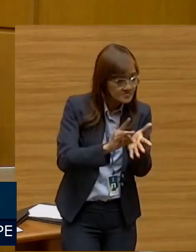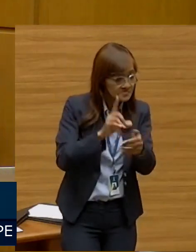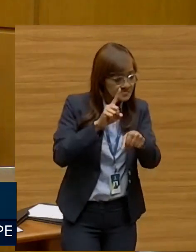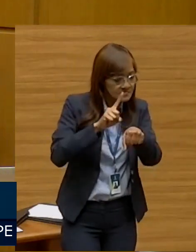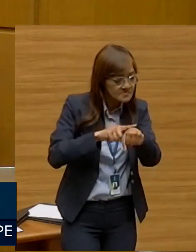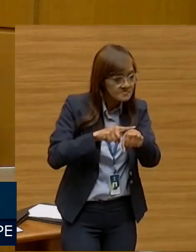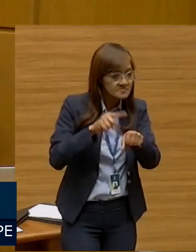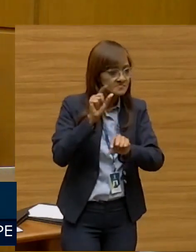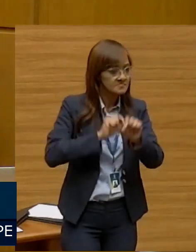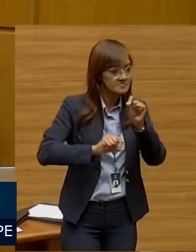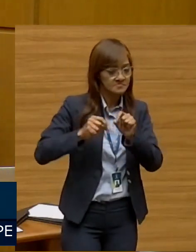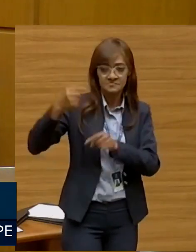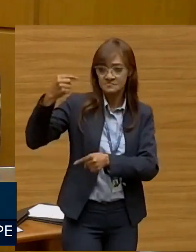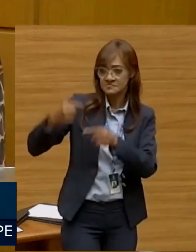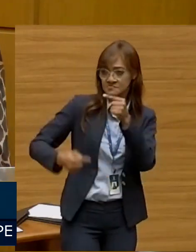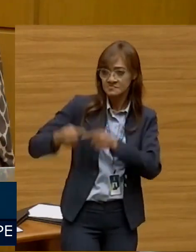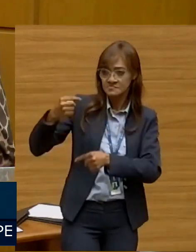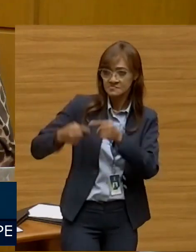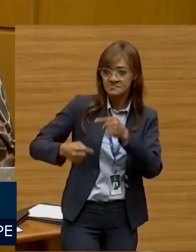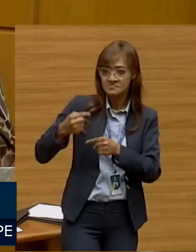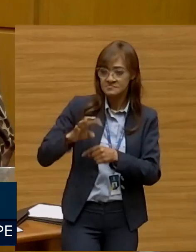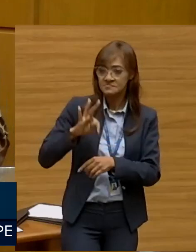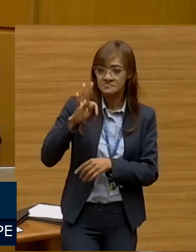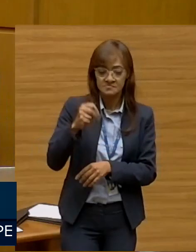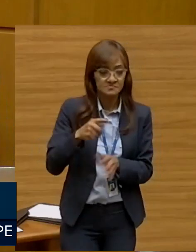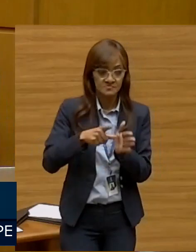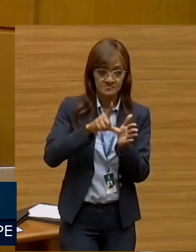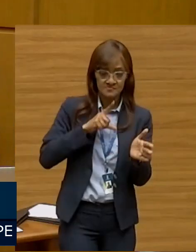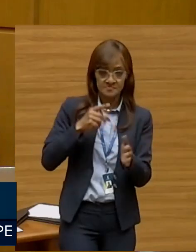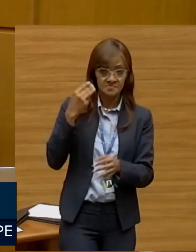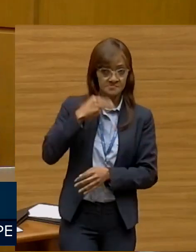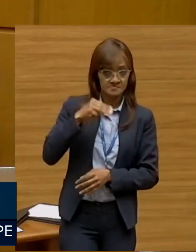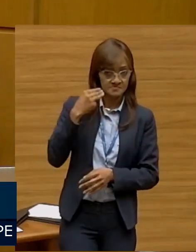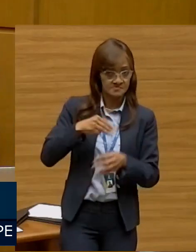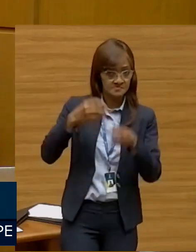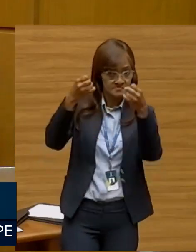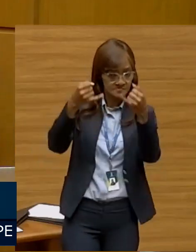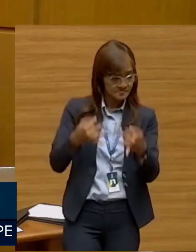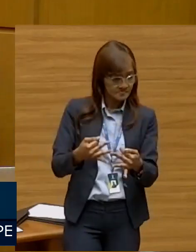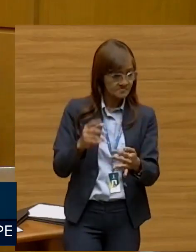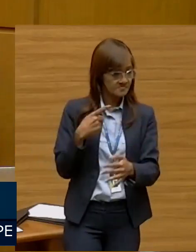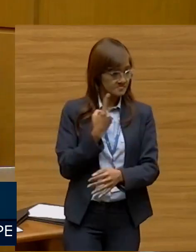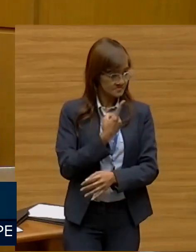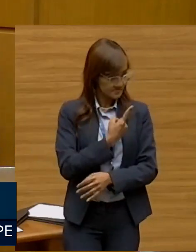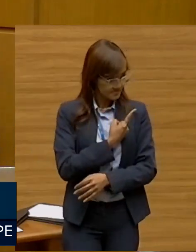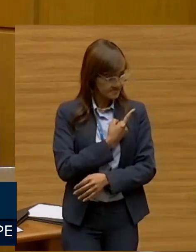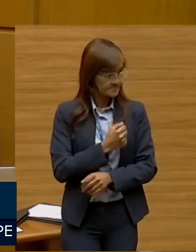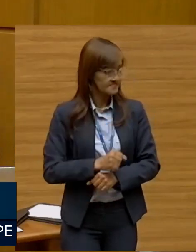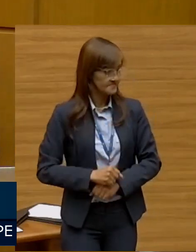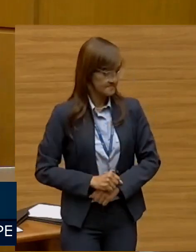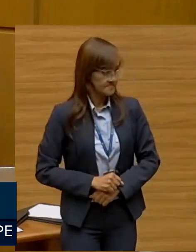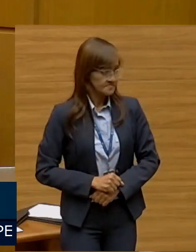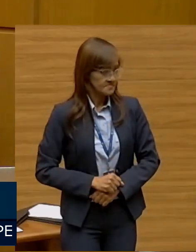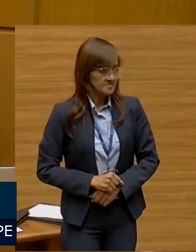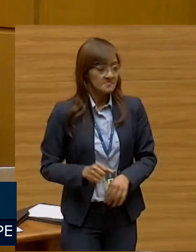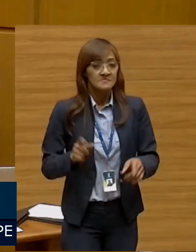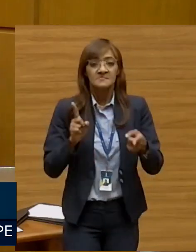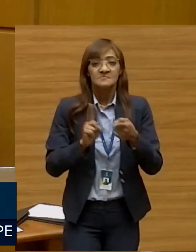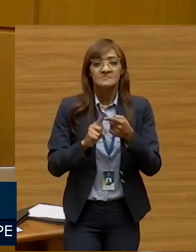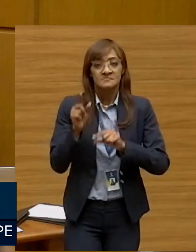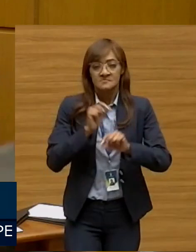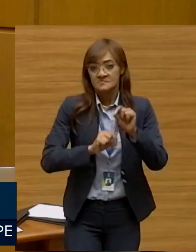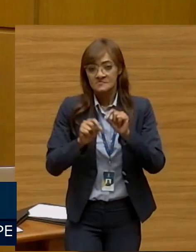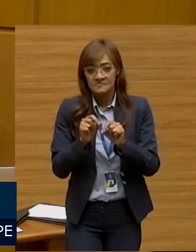de formulação de políticas públicas, como o Matheus bem trouxe aqui para a gente, né, é também o manejo